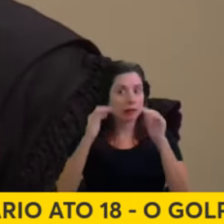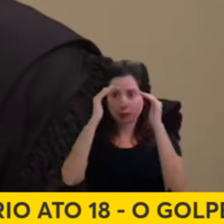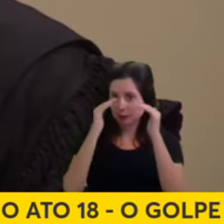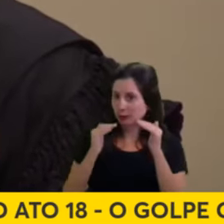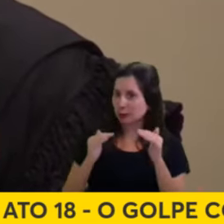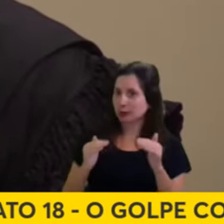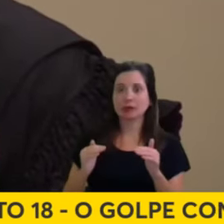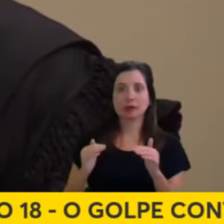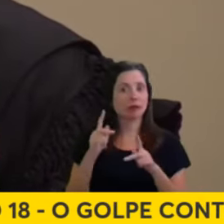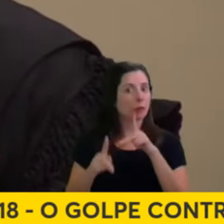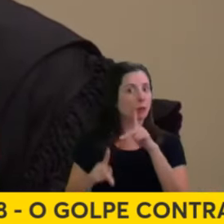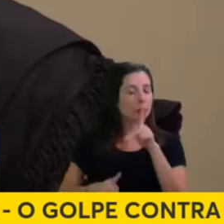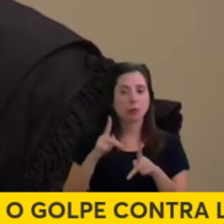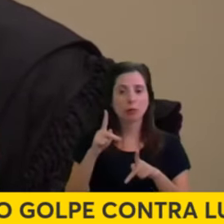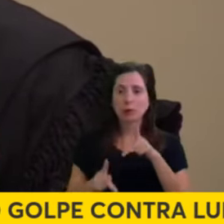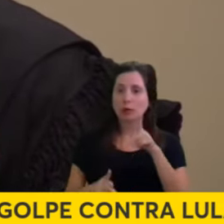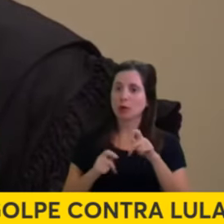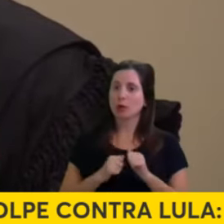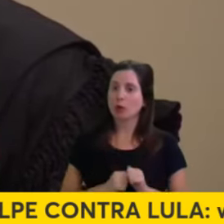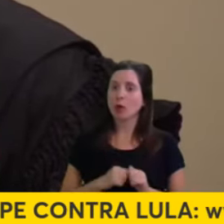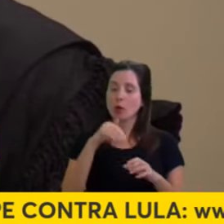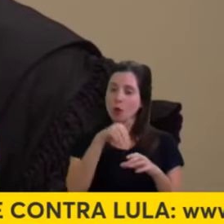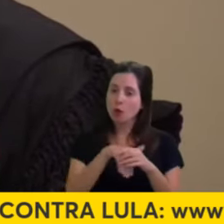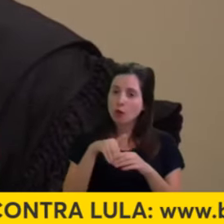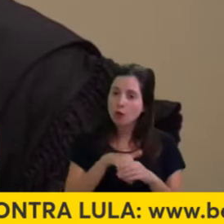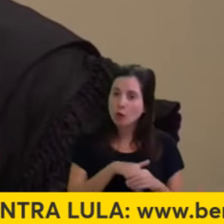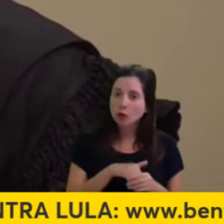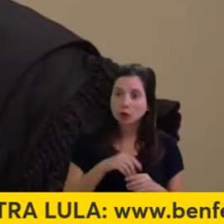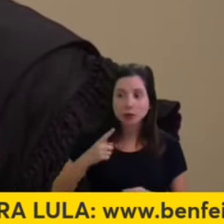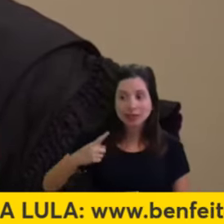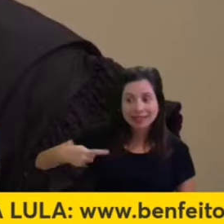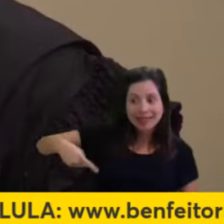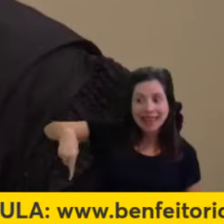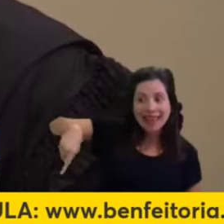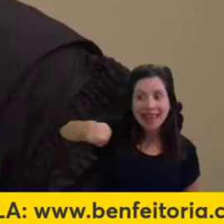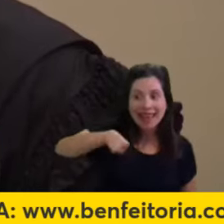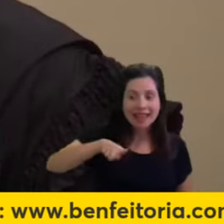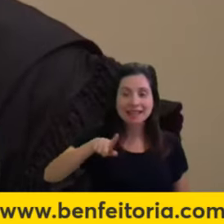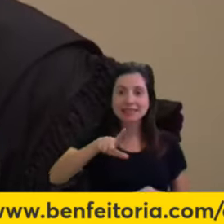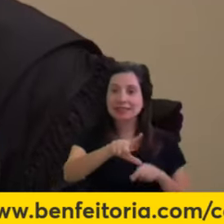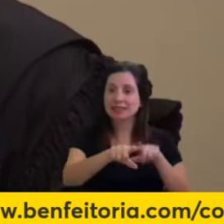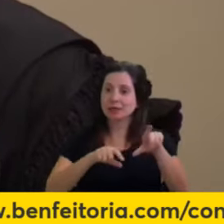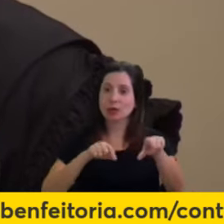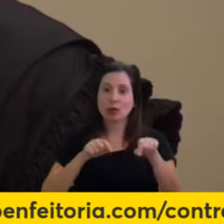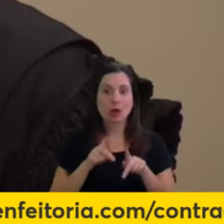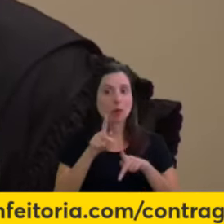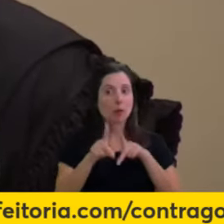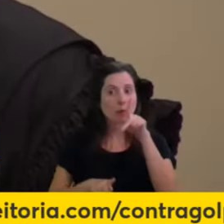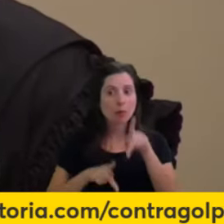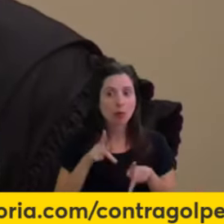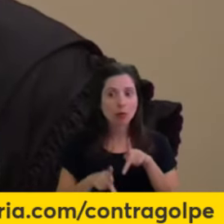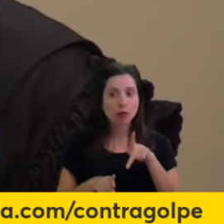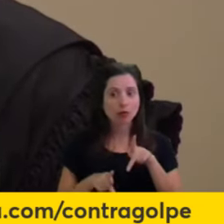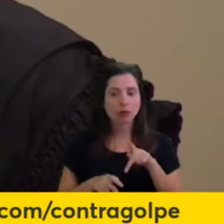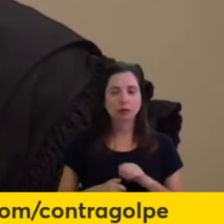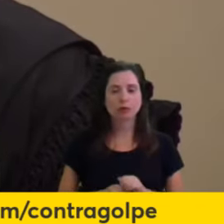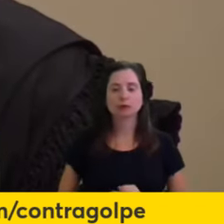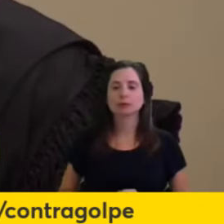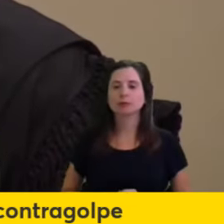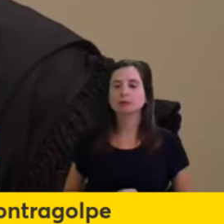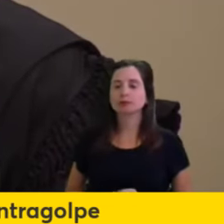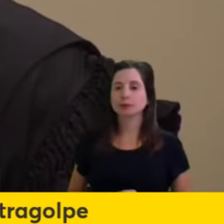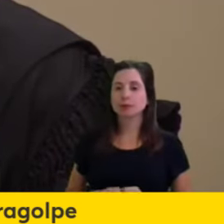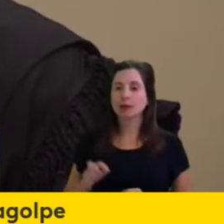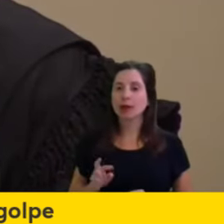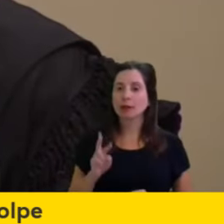popular traduzido nos votos obtidos por aquele que foi escolhido pelo povo a representação fundada nesse